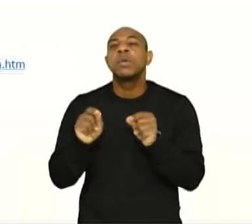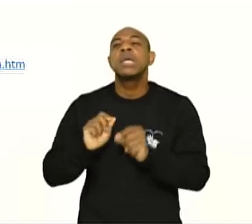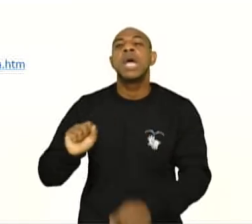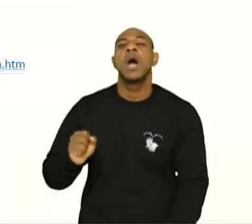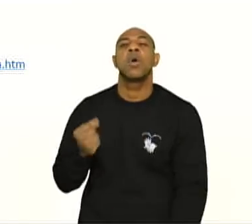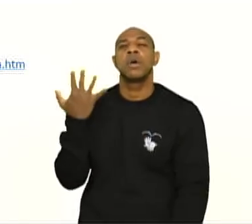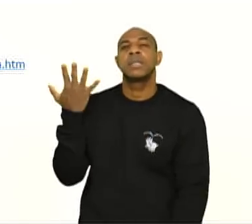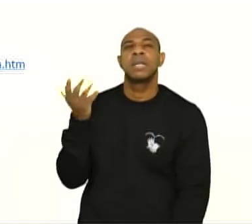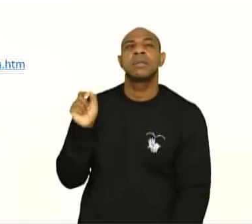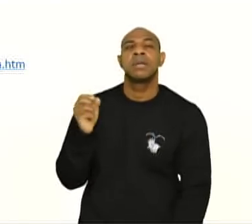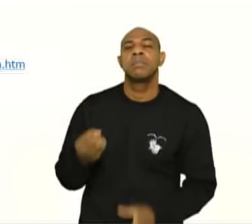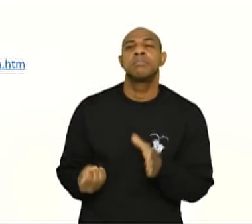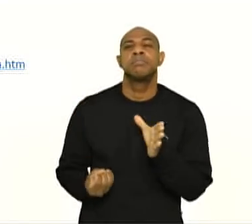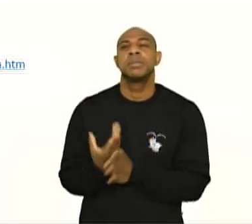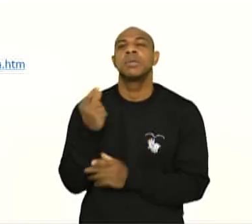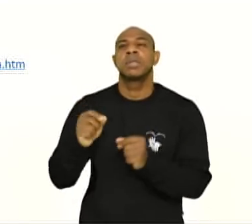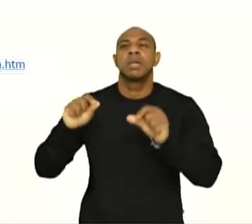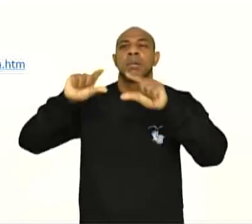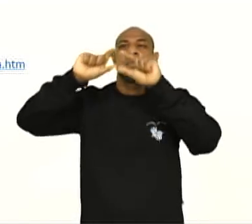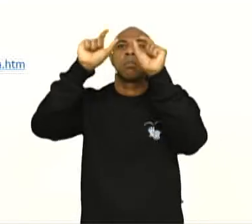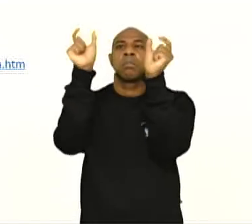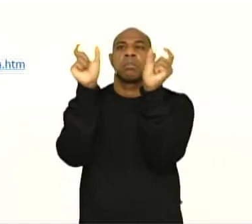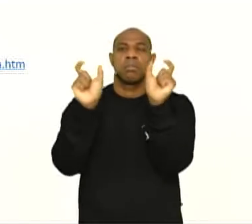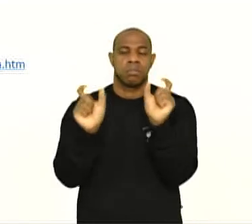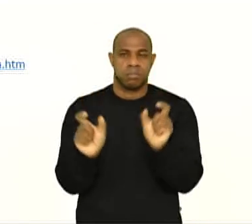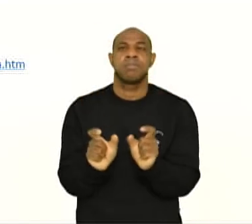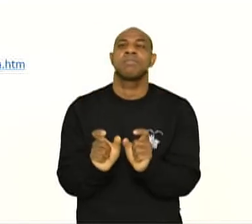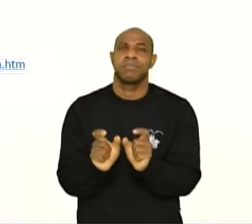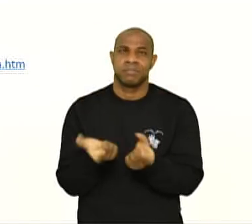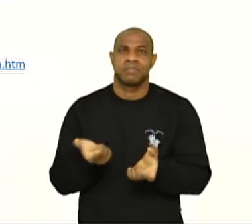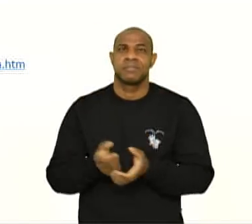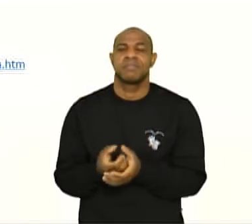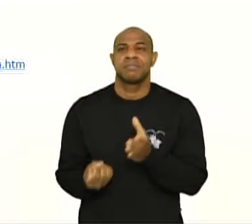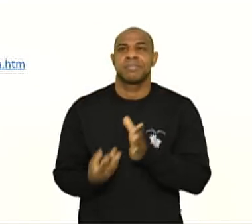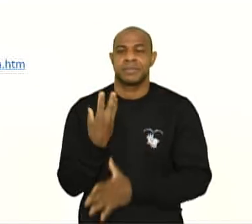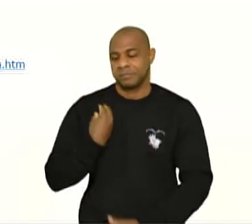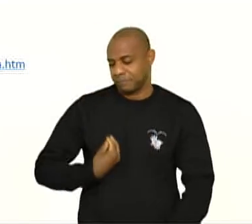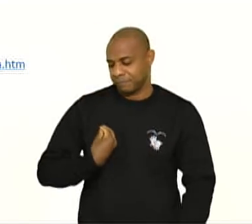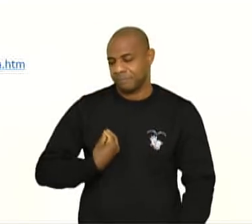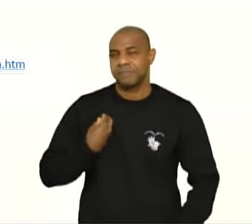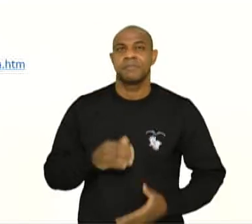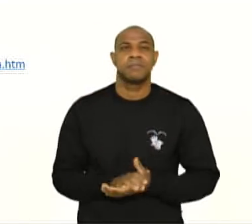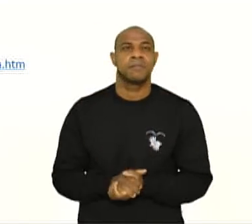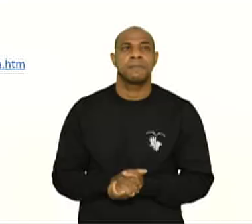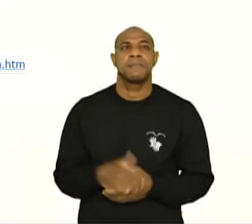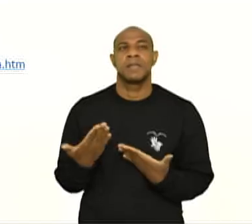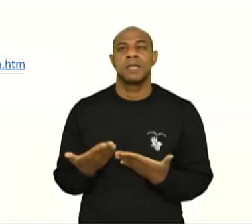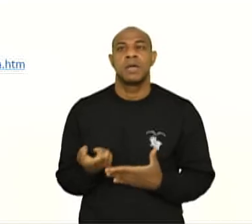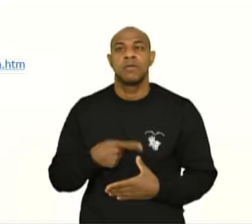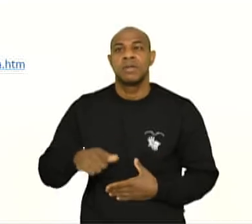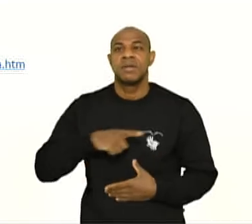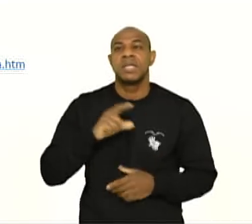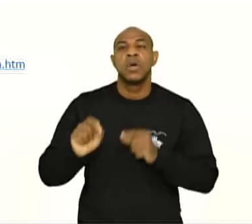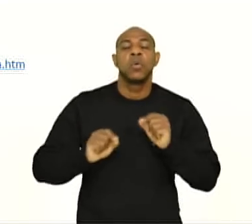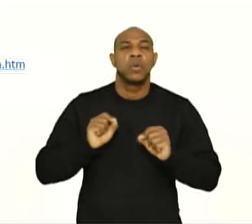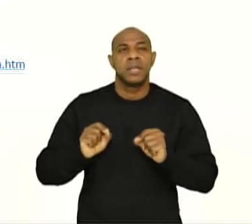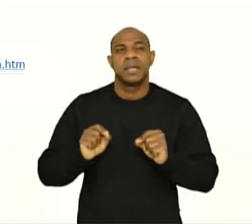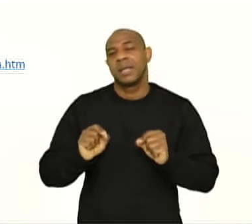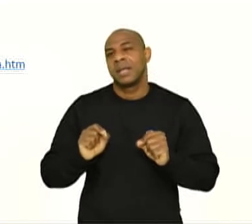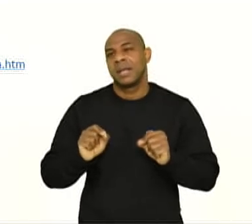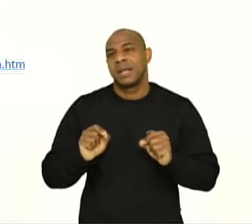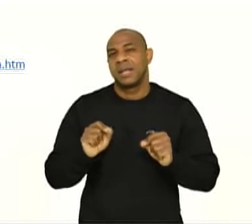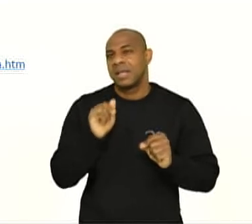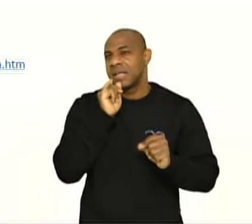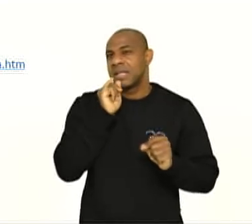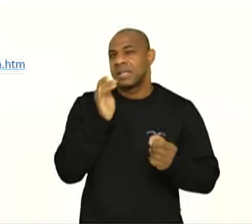acontece? Ele vai formar esse organismo, essa espécie, né, de ser vivo. Aí você vai ter a seguinte situação, agora já saindo um